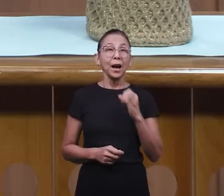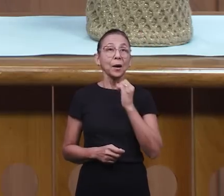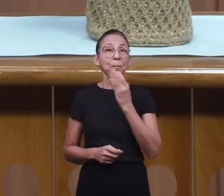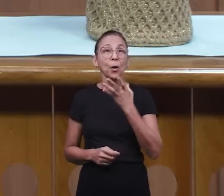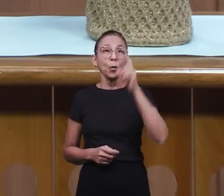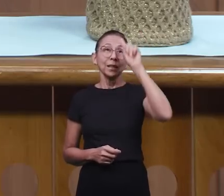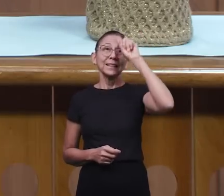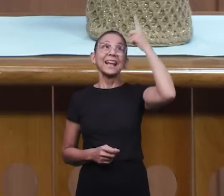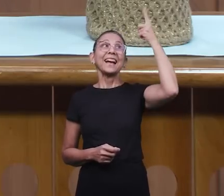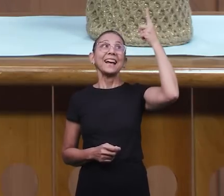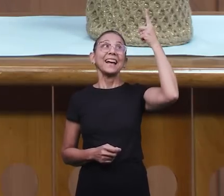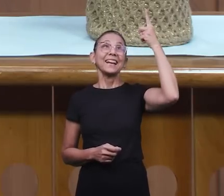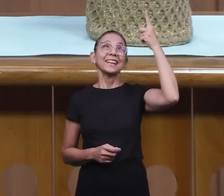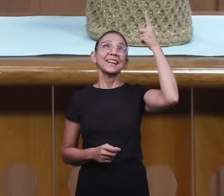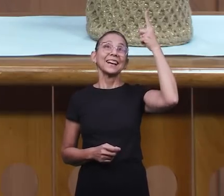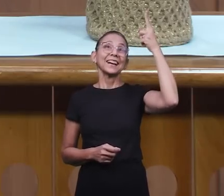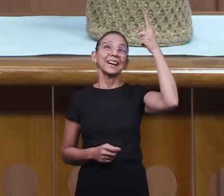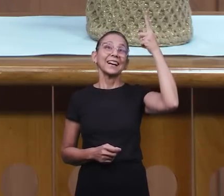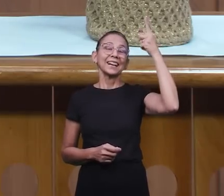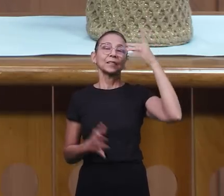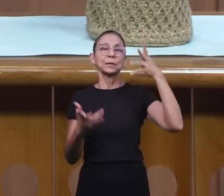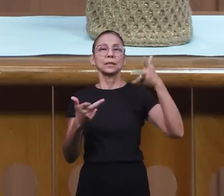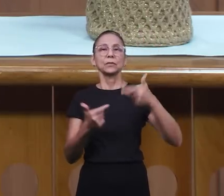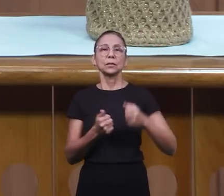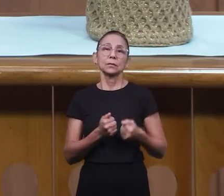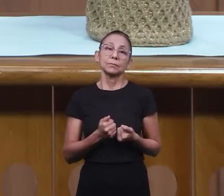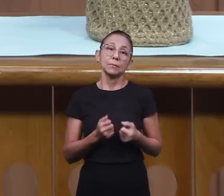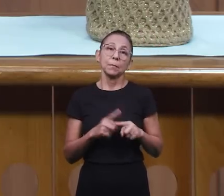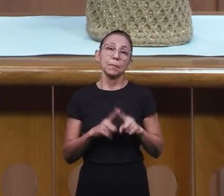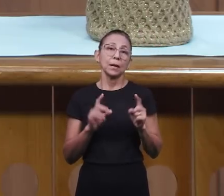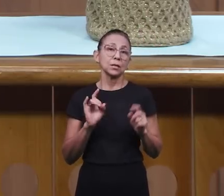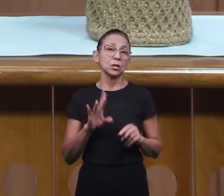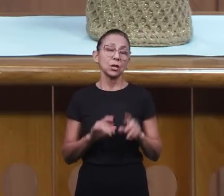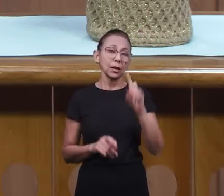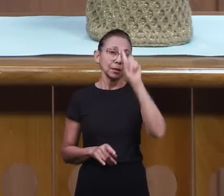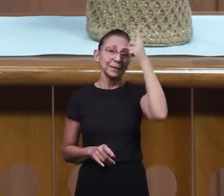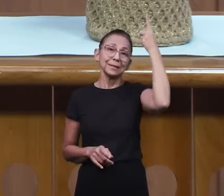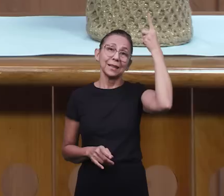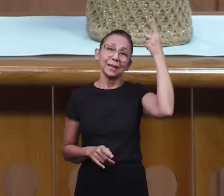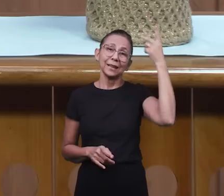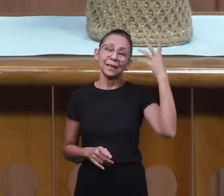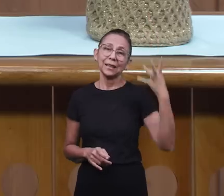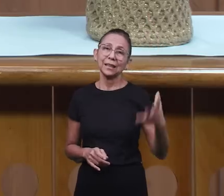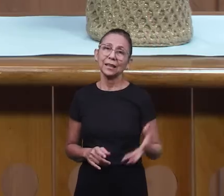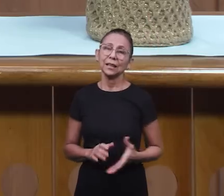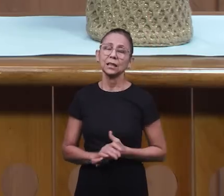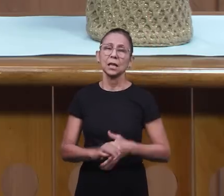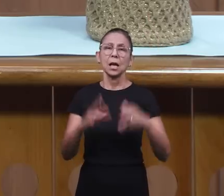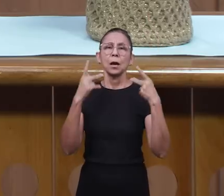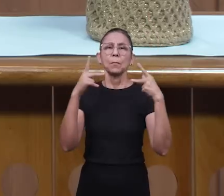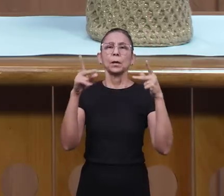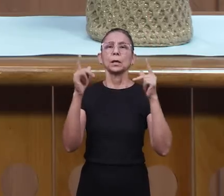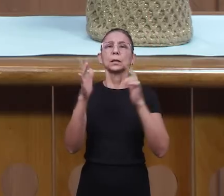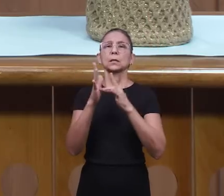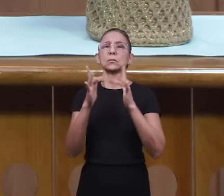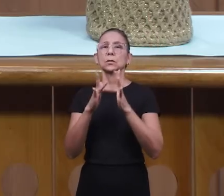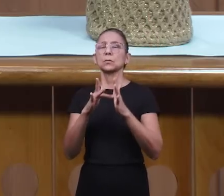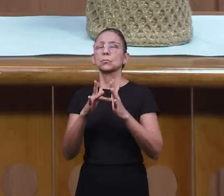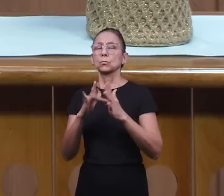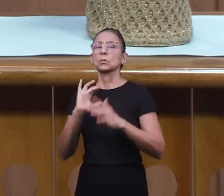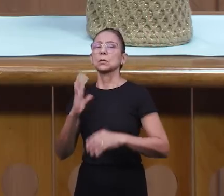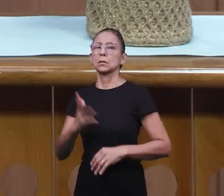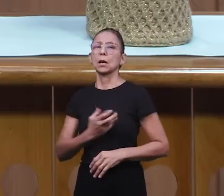boas ideias, ideias maravilhosas, mas são ideias, não são revelações. Ele prega Jesus, mas confessa outro mediador entre Deus